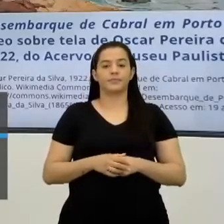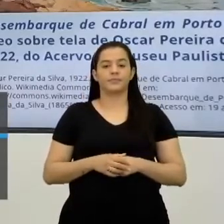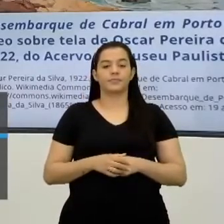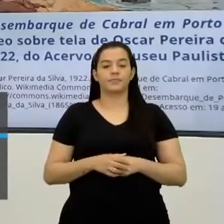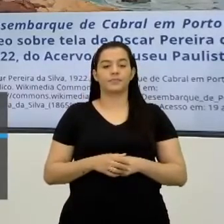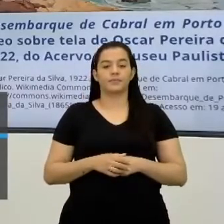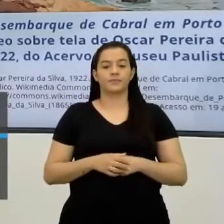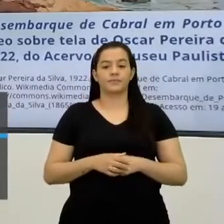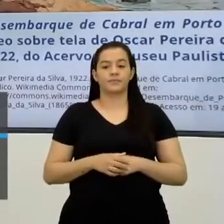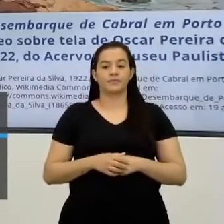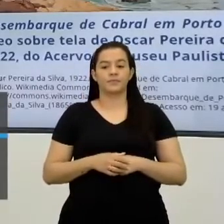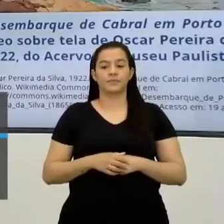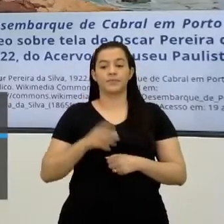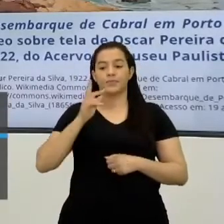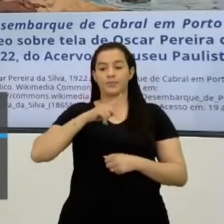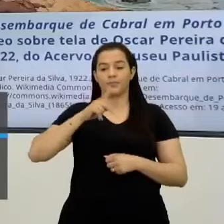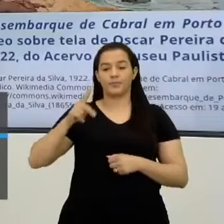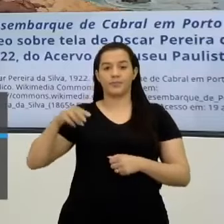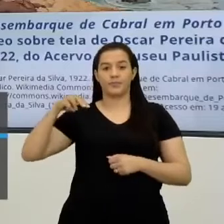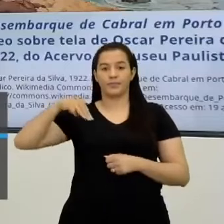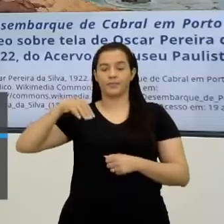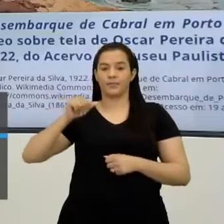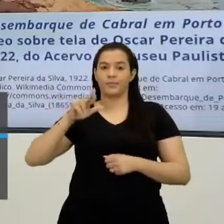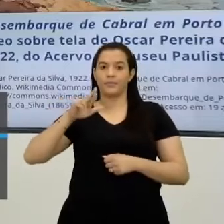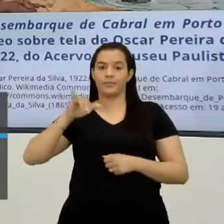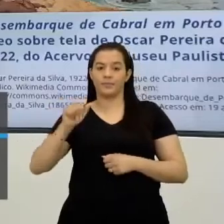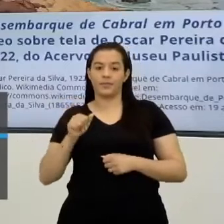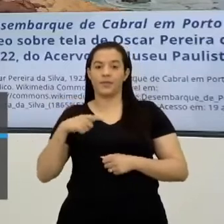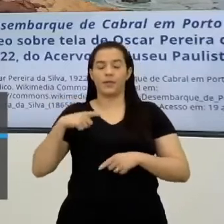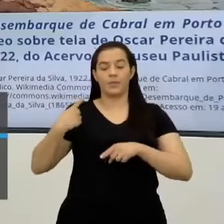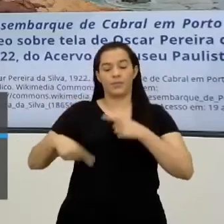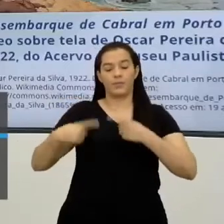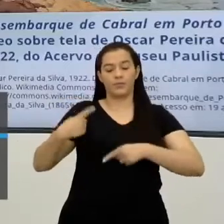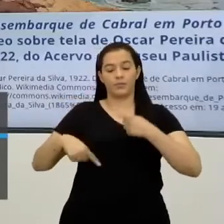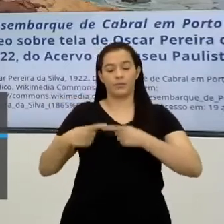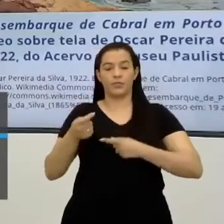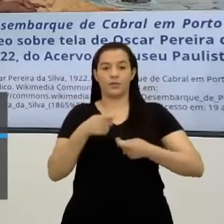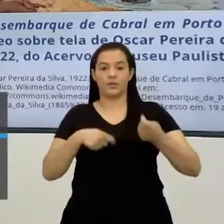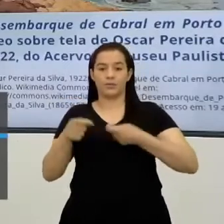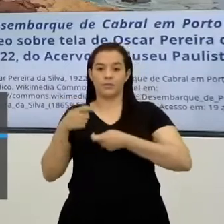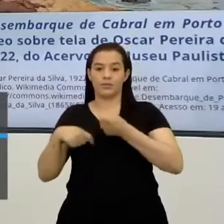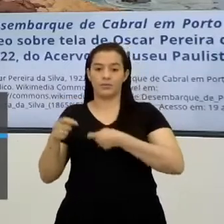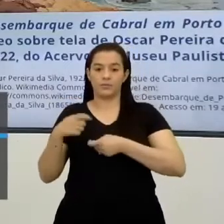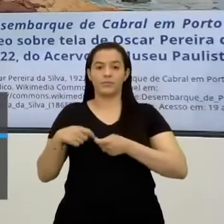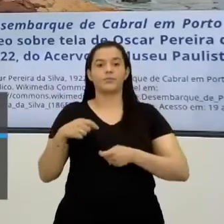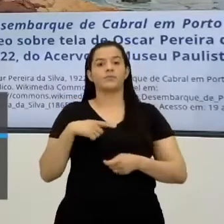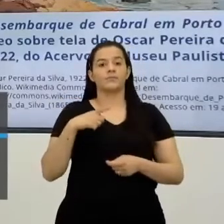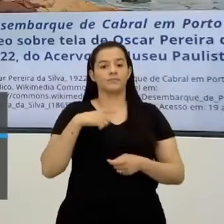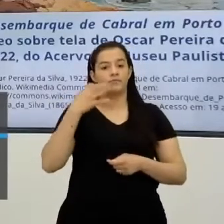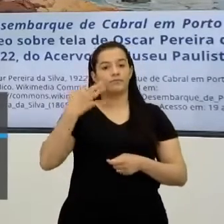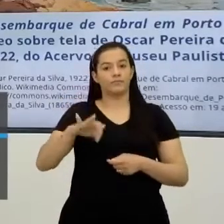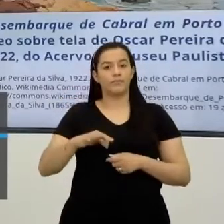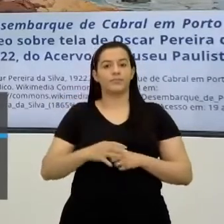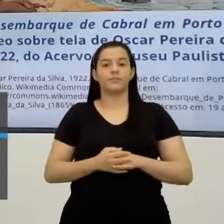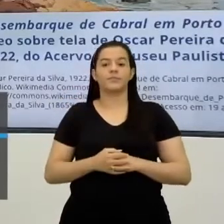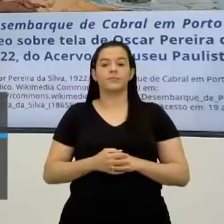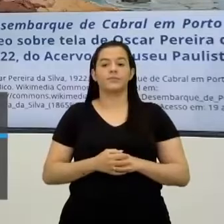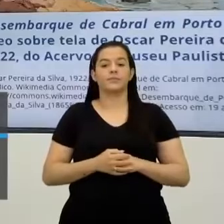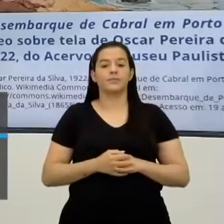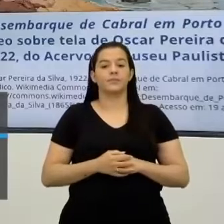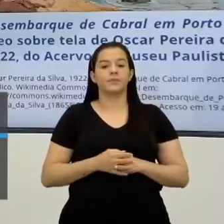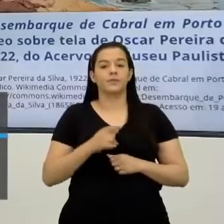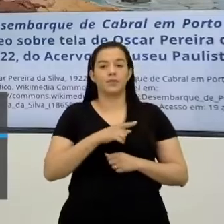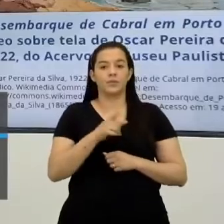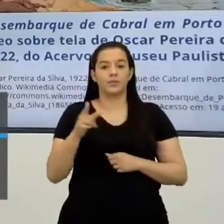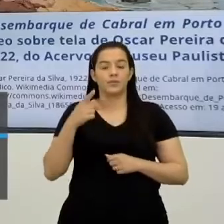Vamos aqui. Pro Maria Elisa, política econômica do mercantilismo. Isso mesmo, Pro.